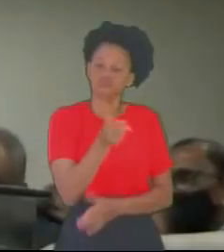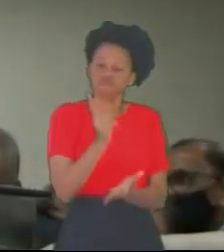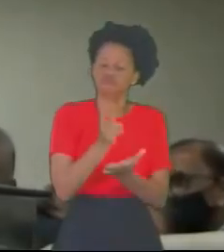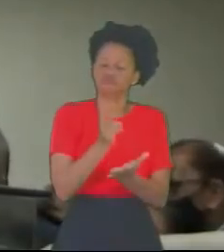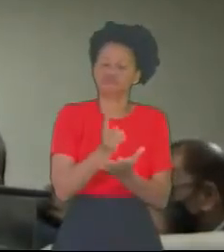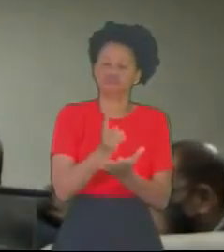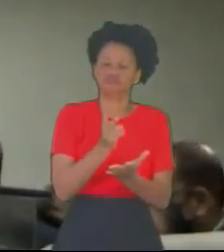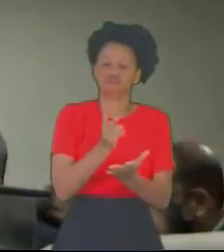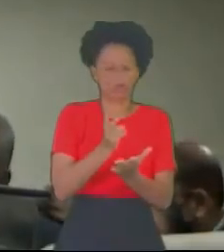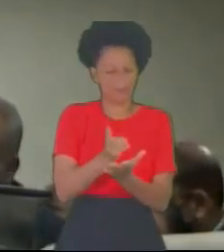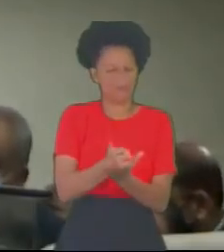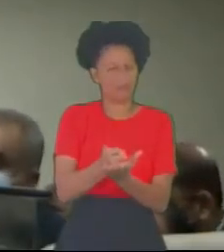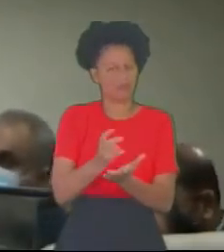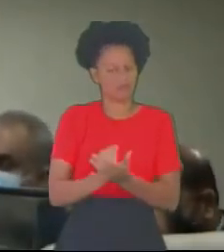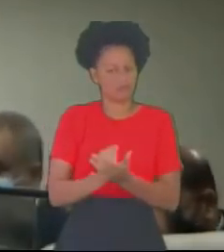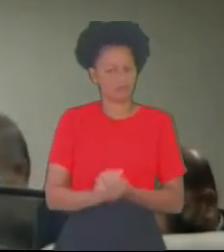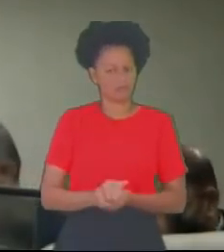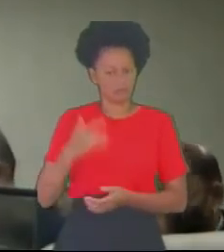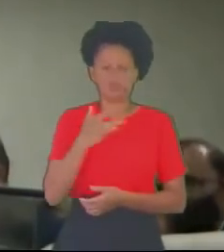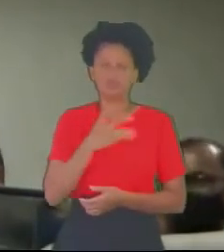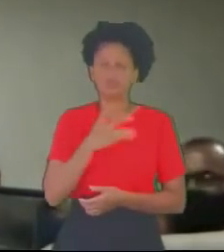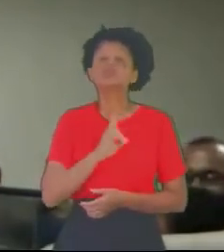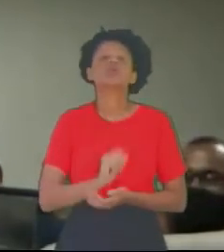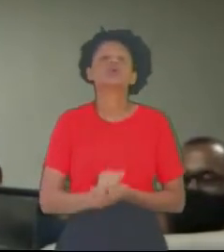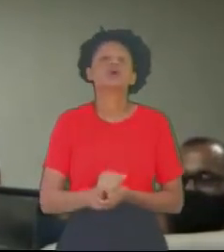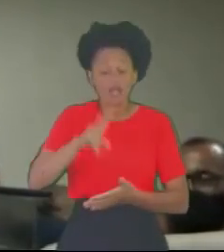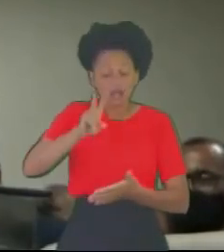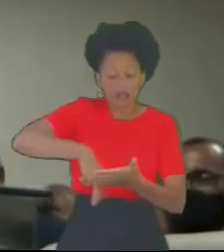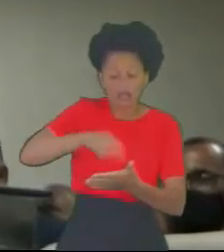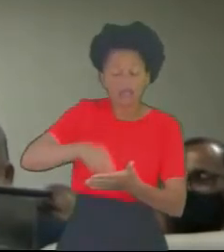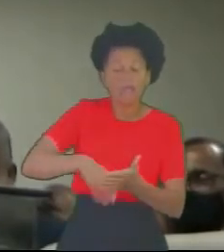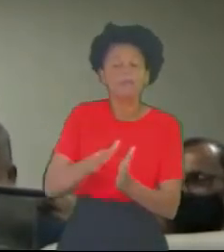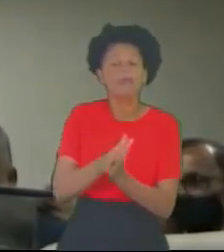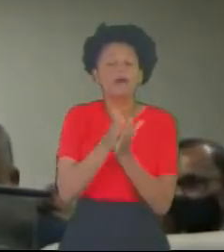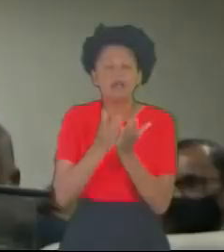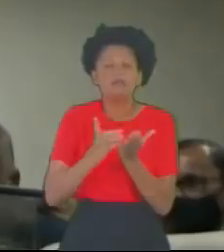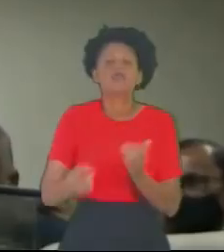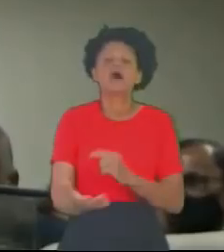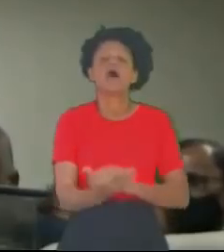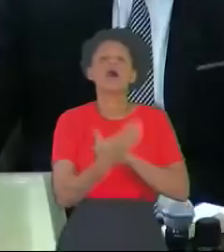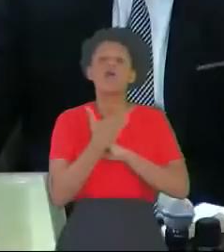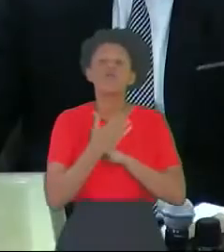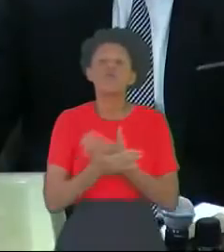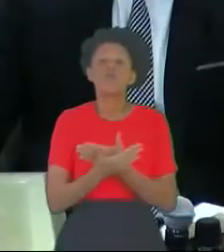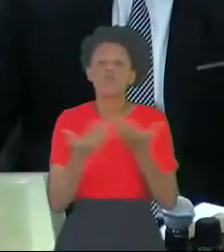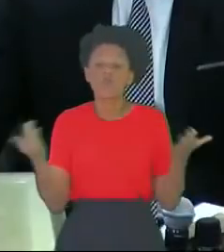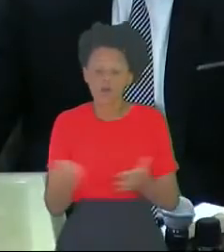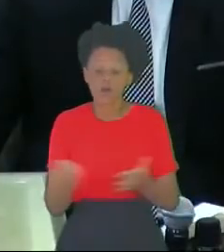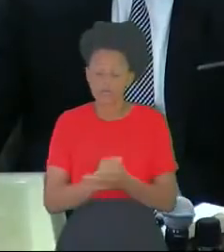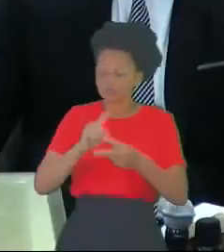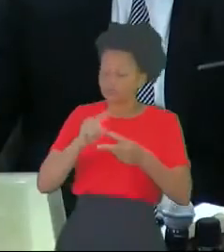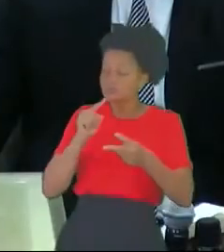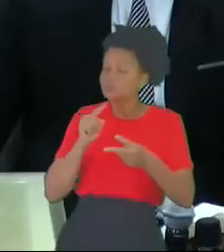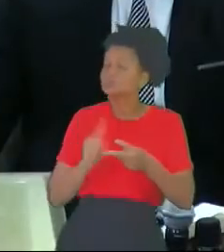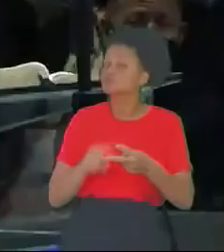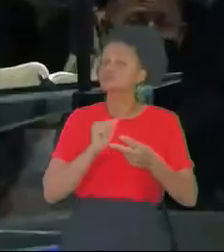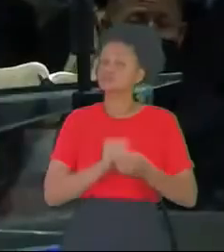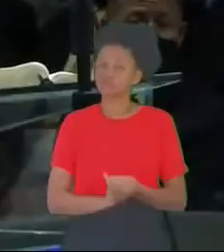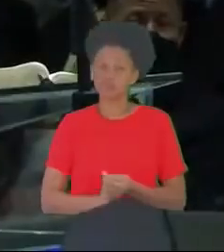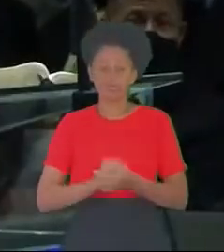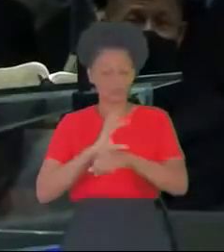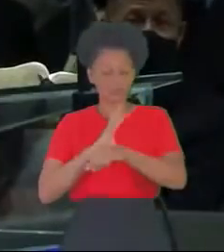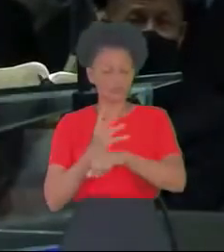saudáveis? Quem sabe dizer? Os que leem Bíblia, me ajudem, por favor. Quais eram as 2 igrejas que estavam saudáveis?